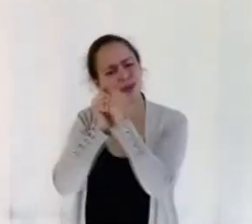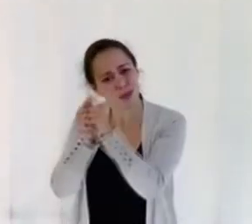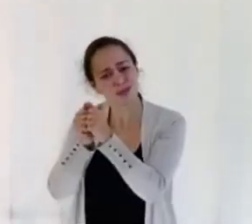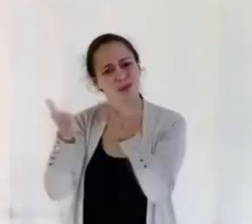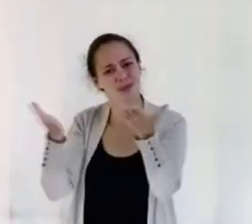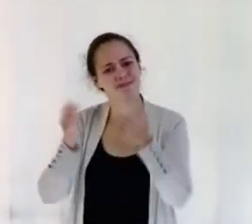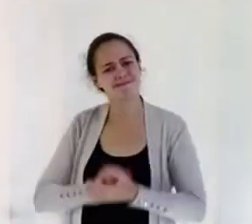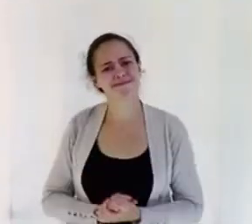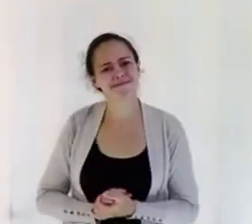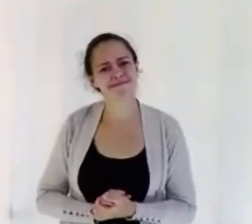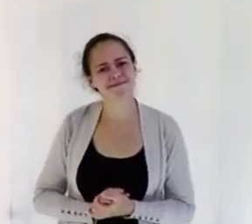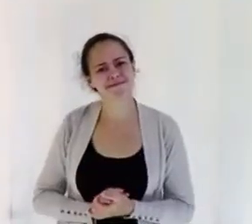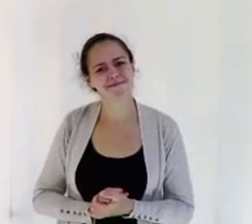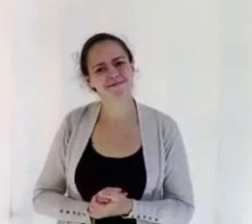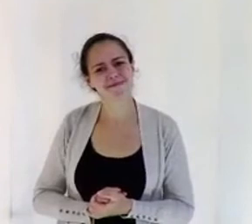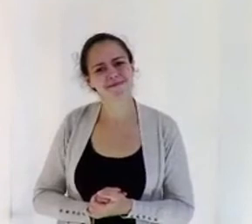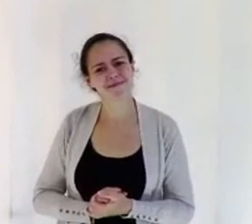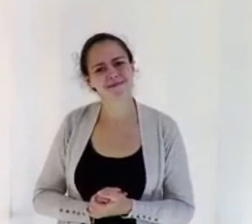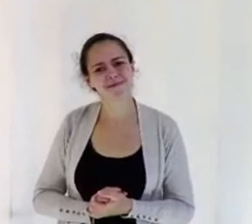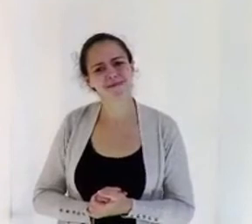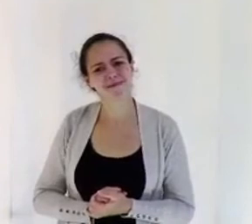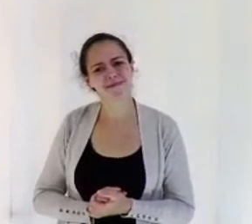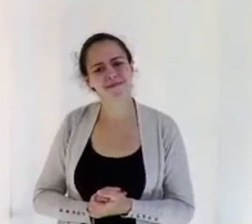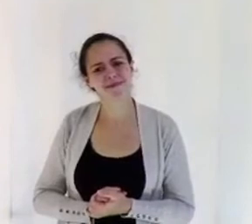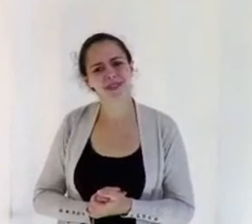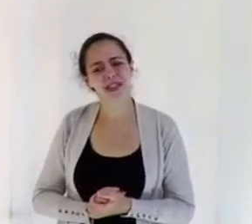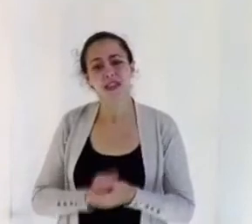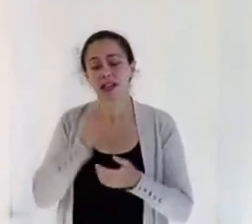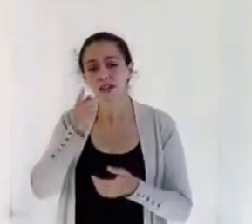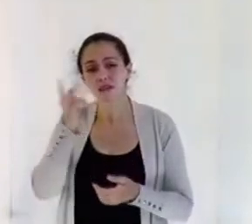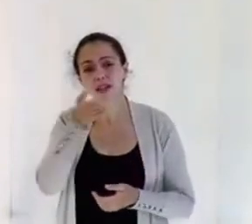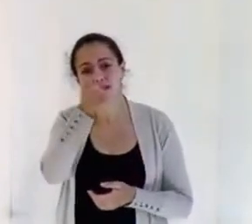terminar com uma exortação à igreja.